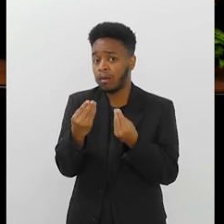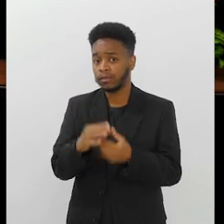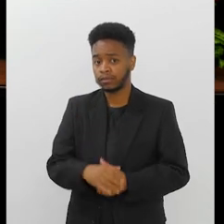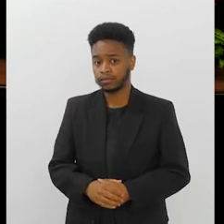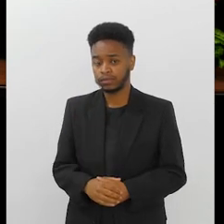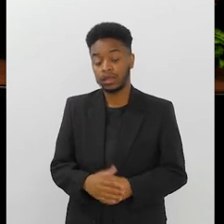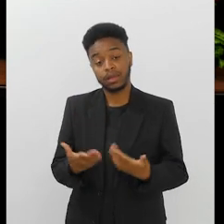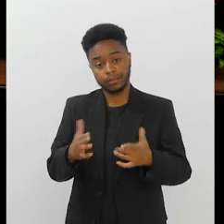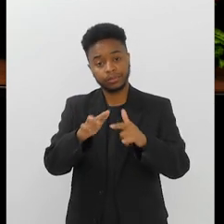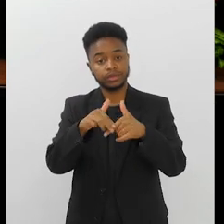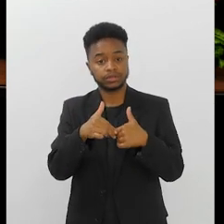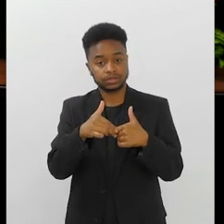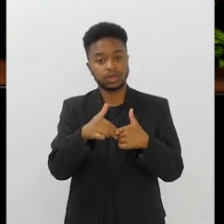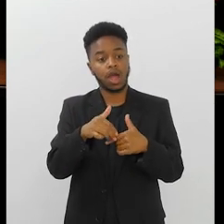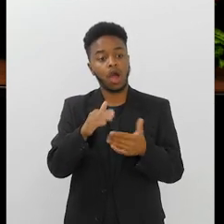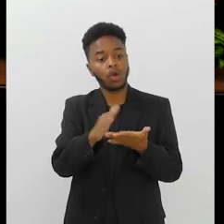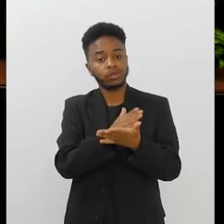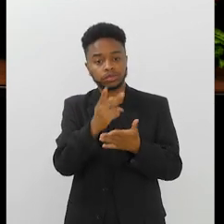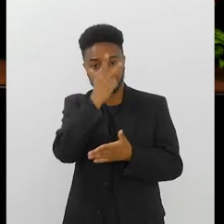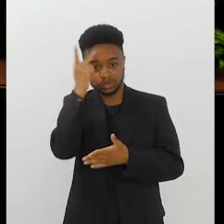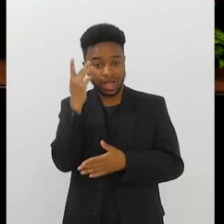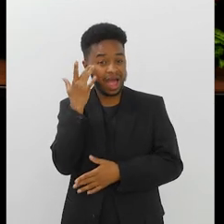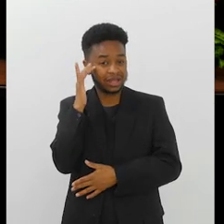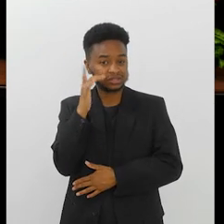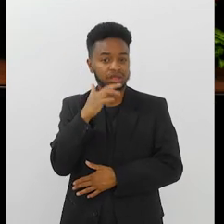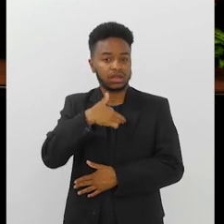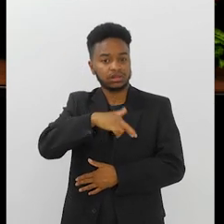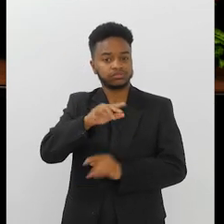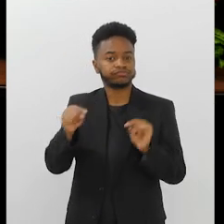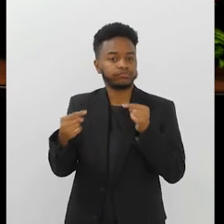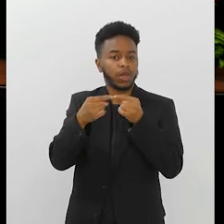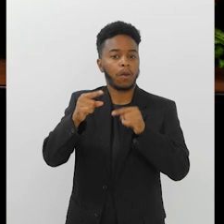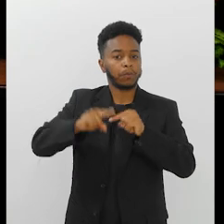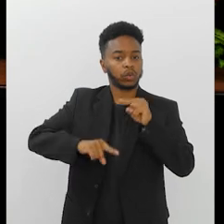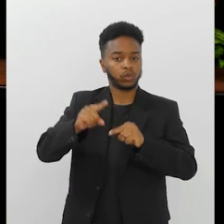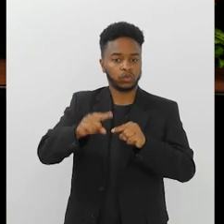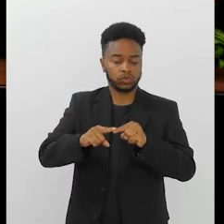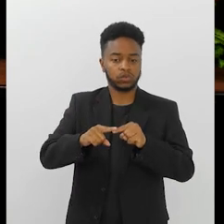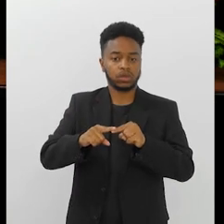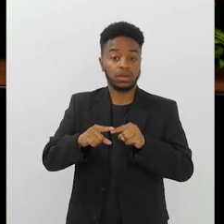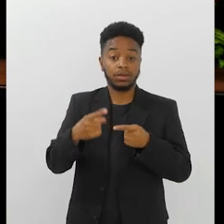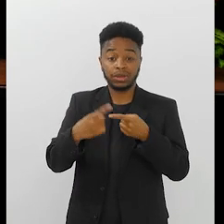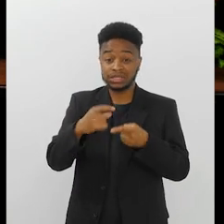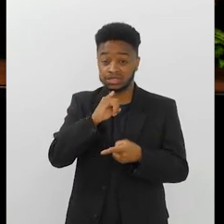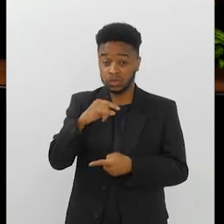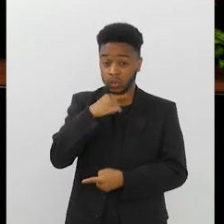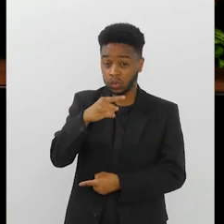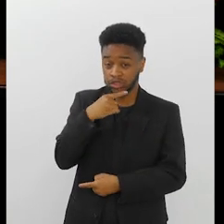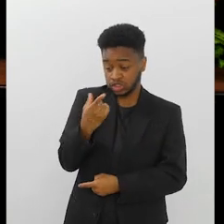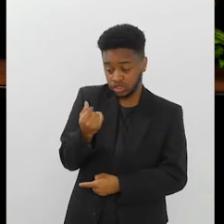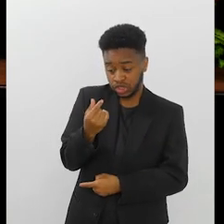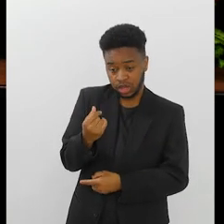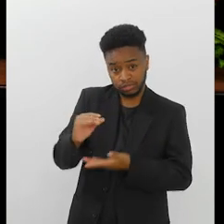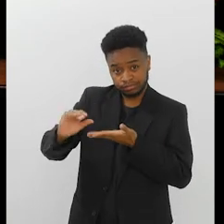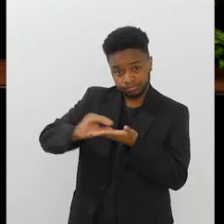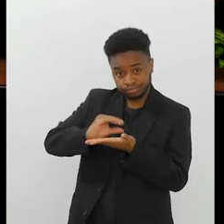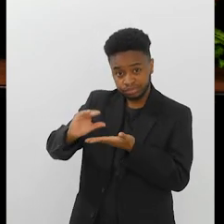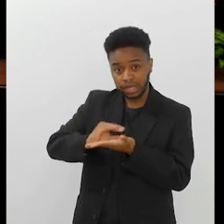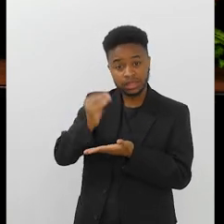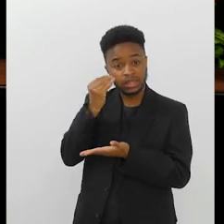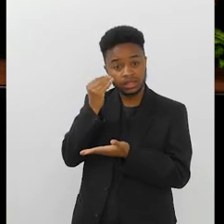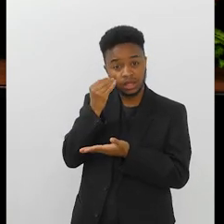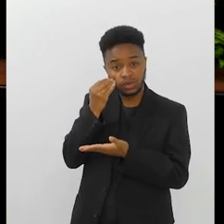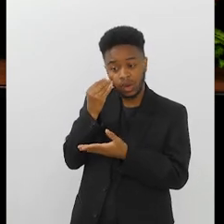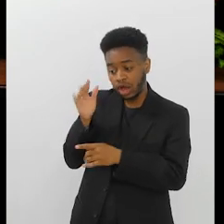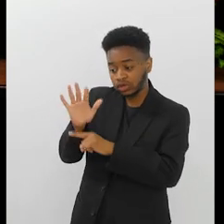que para muitas pessoas a religião tem virado produto certo e aí quando você não tem como ganhar para alimentar a sua